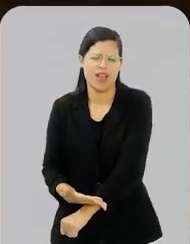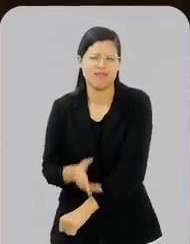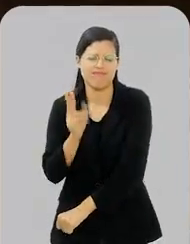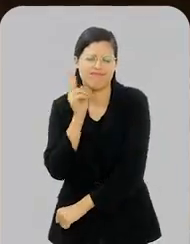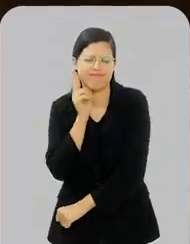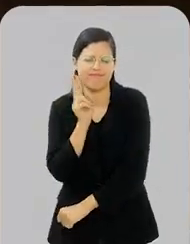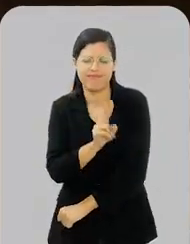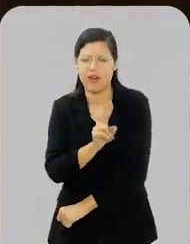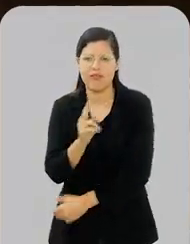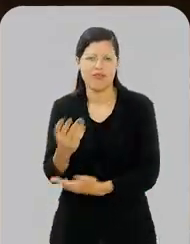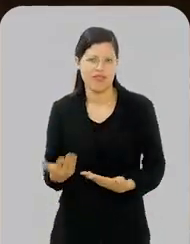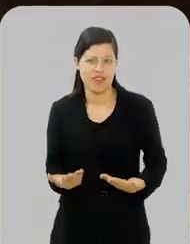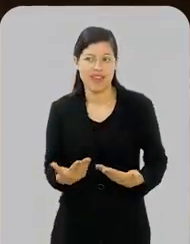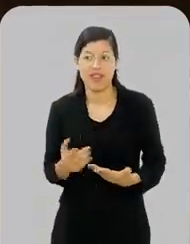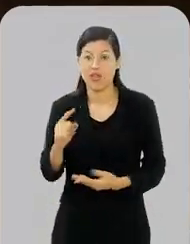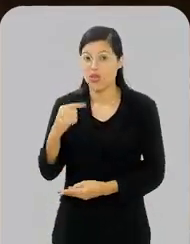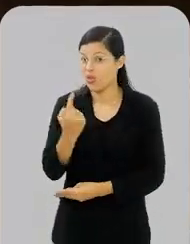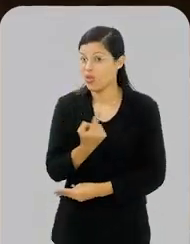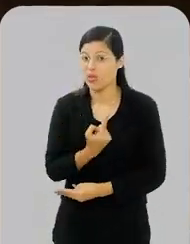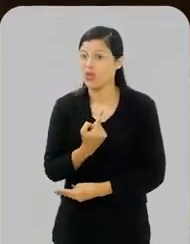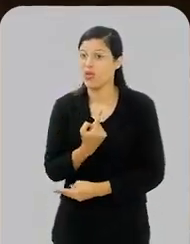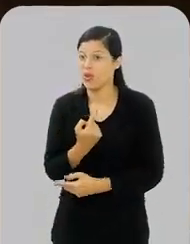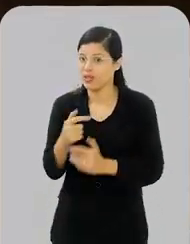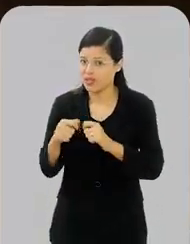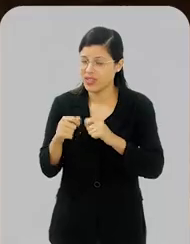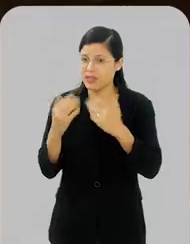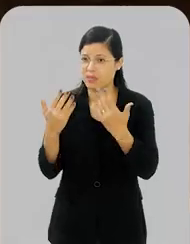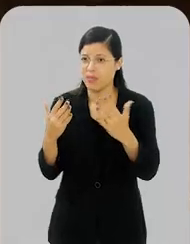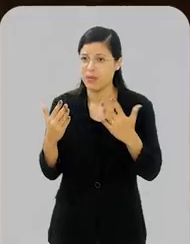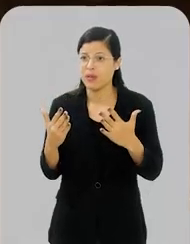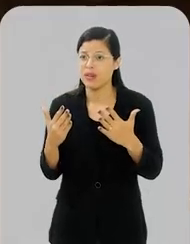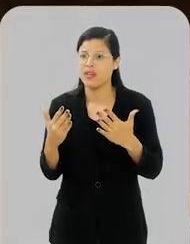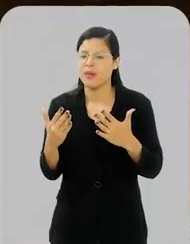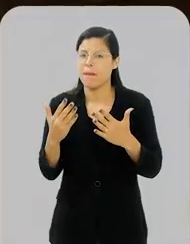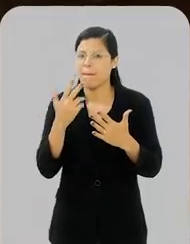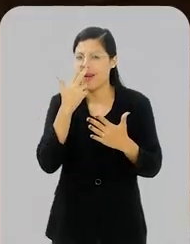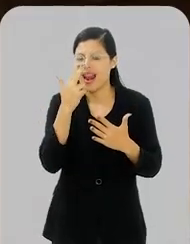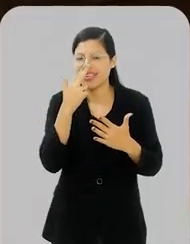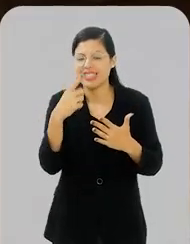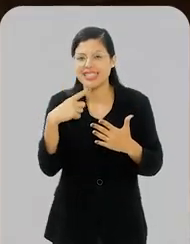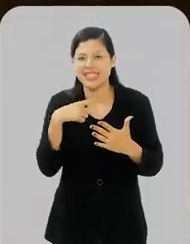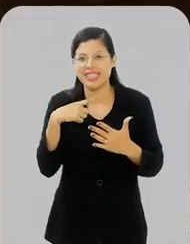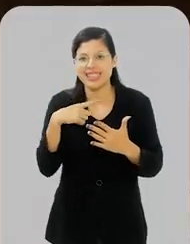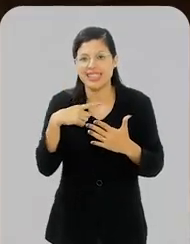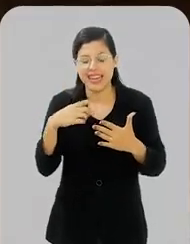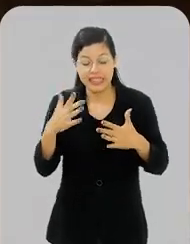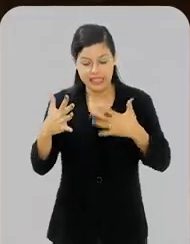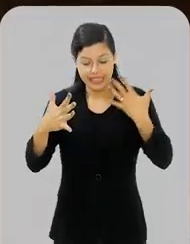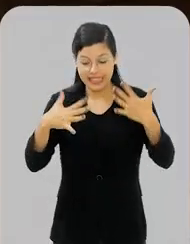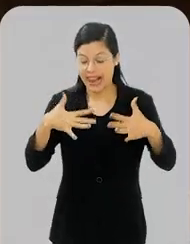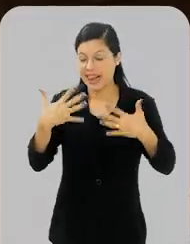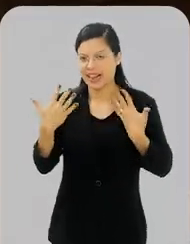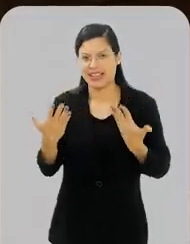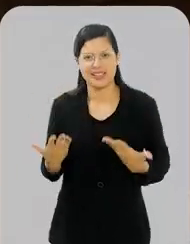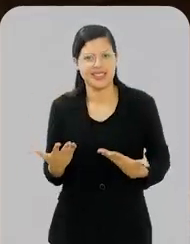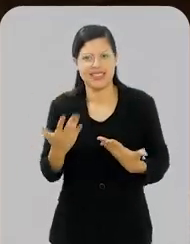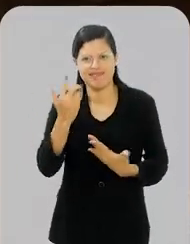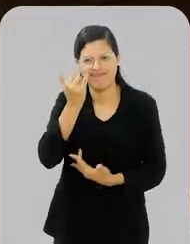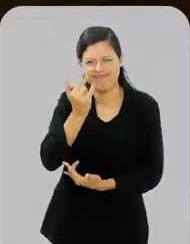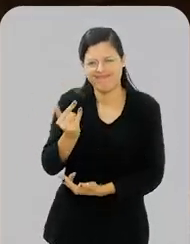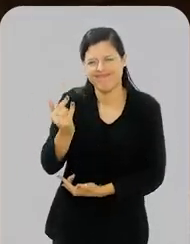coisas maravilhosas que não faz sentido. Nós não fazemos, mesmo que as coisas sejam, existe aquele entusiasmo